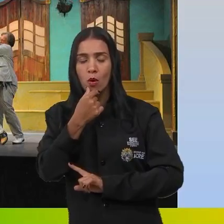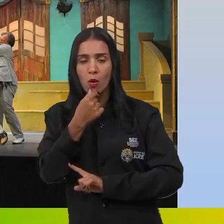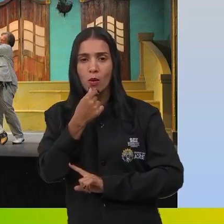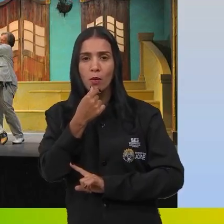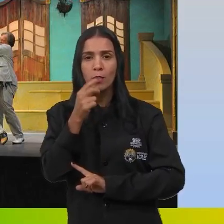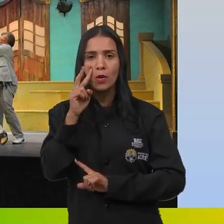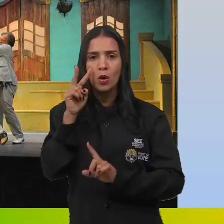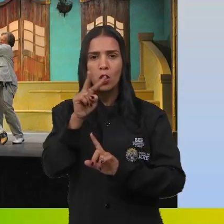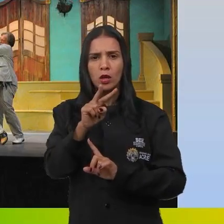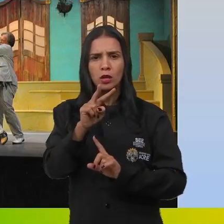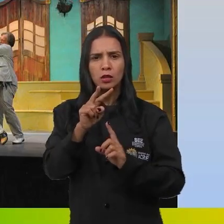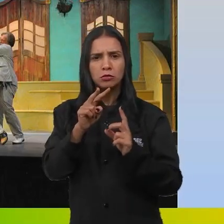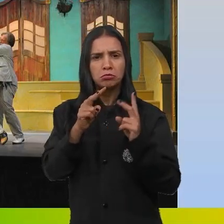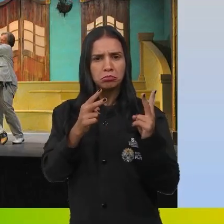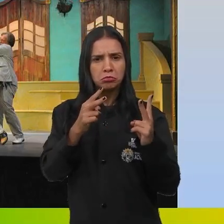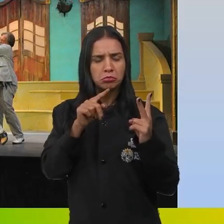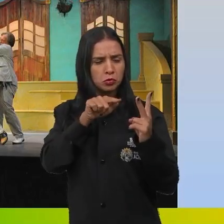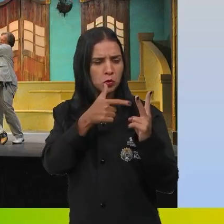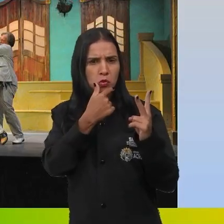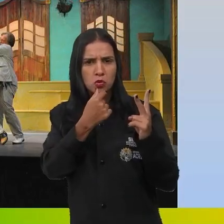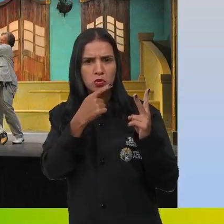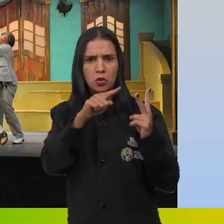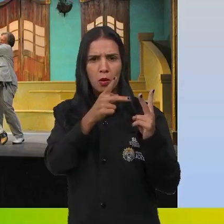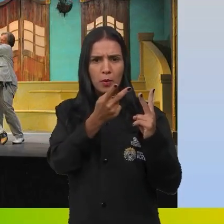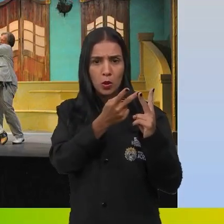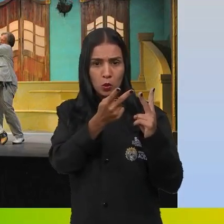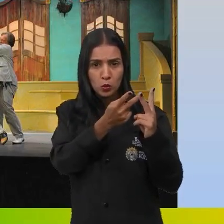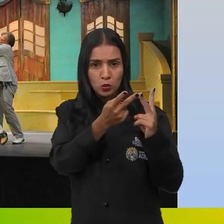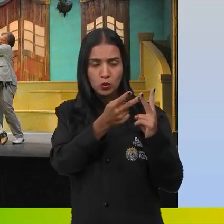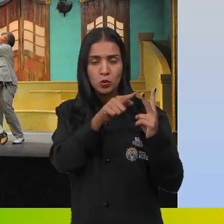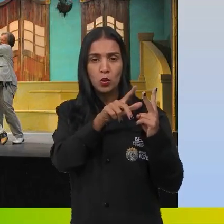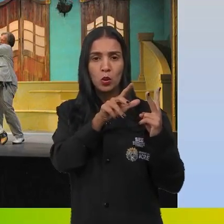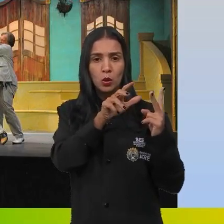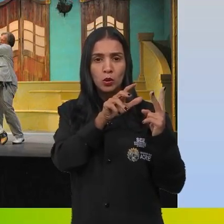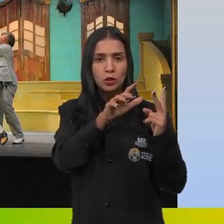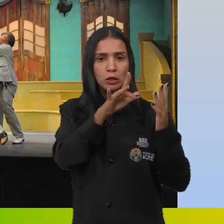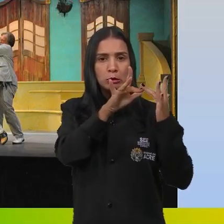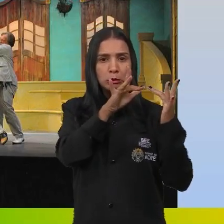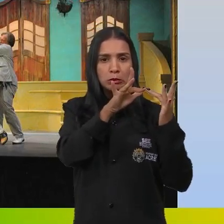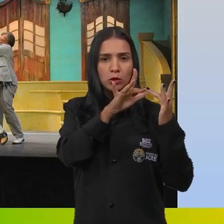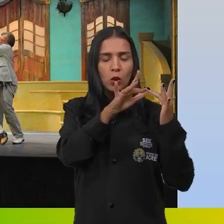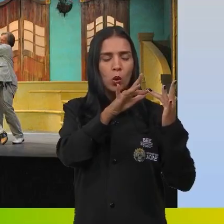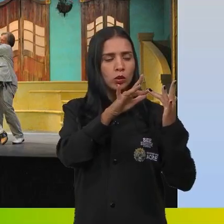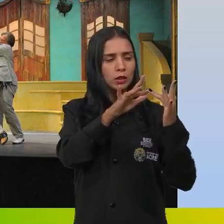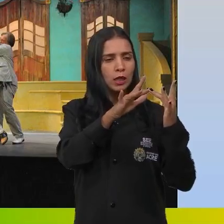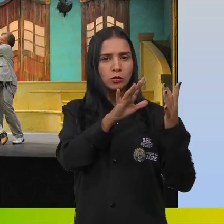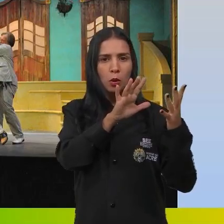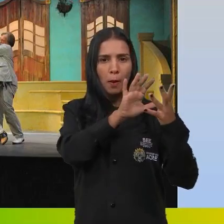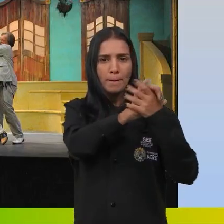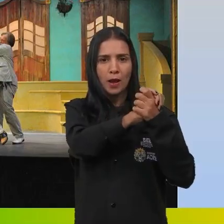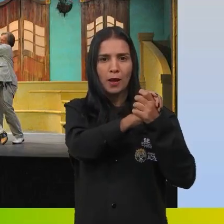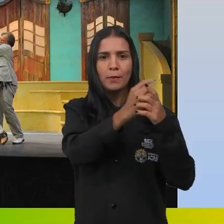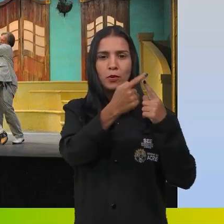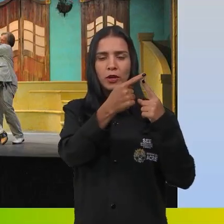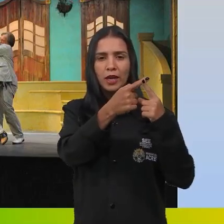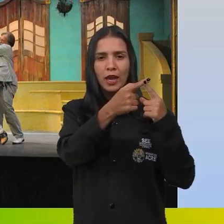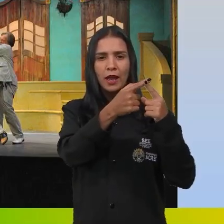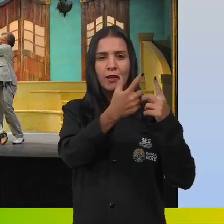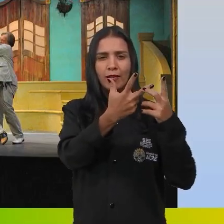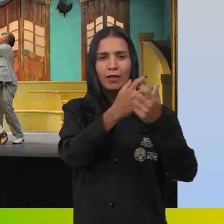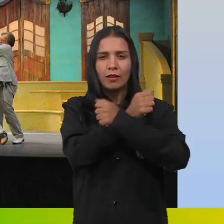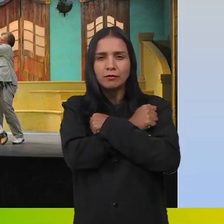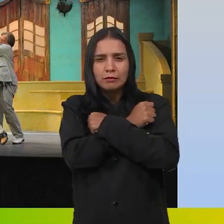ação. 2 deles estão em contato físico direto. Um segura o outro de forma